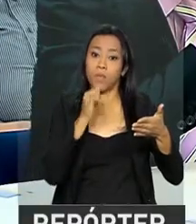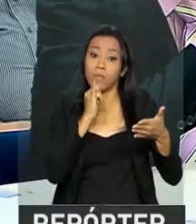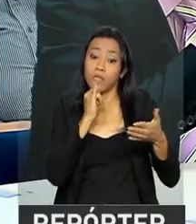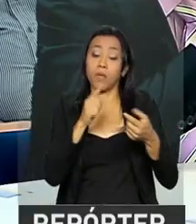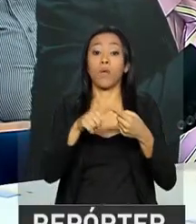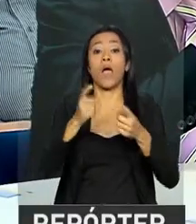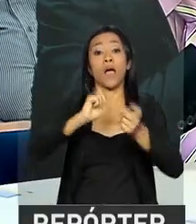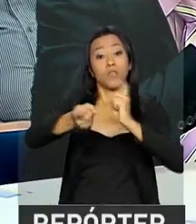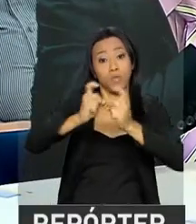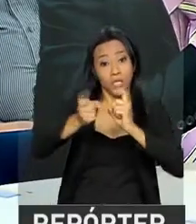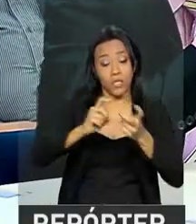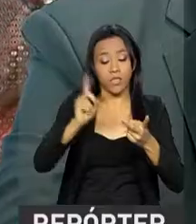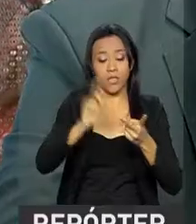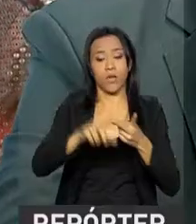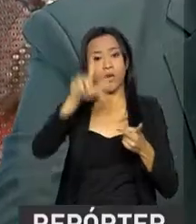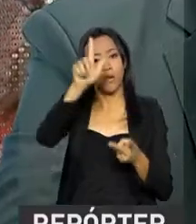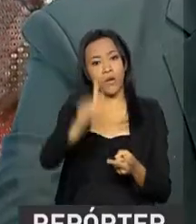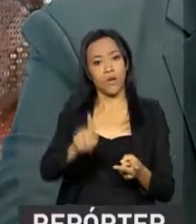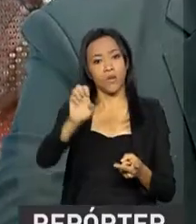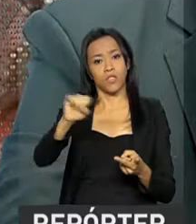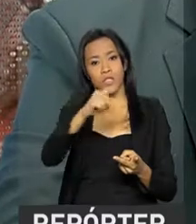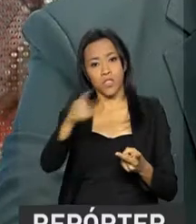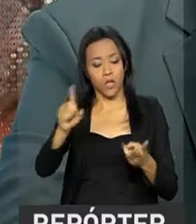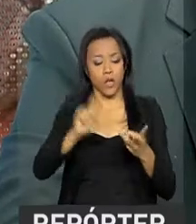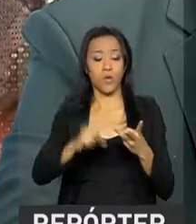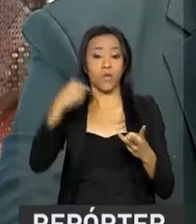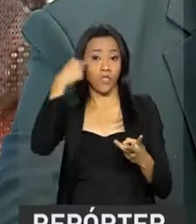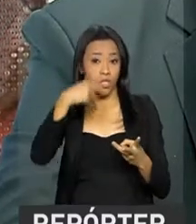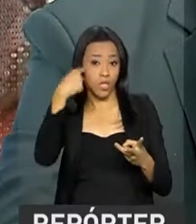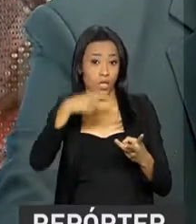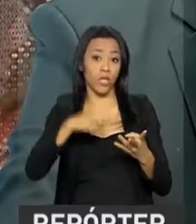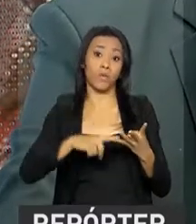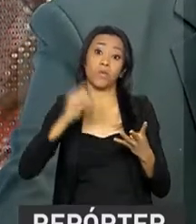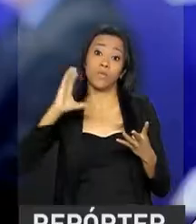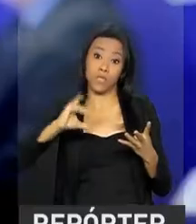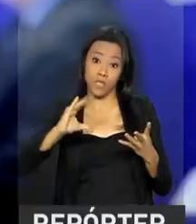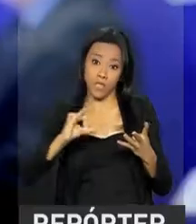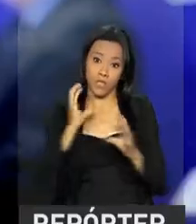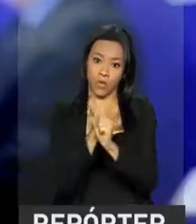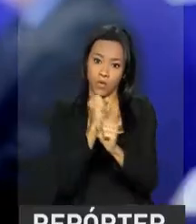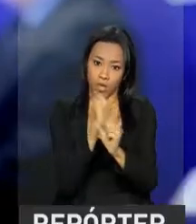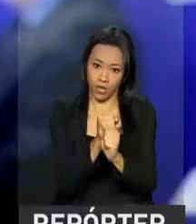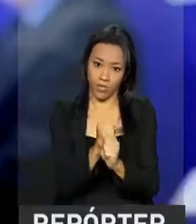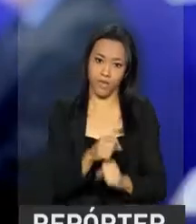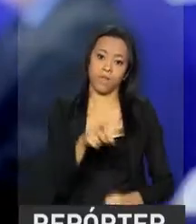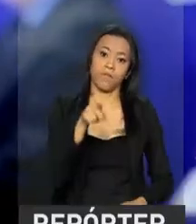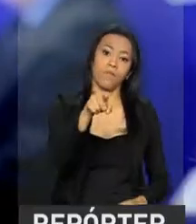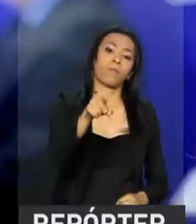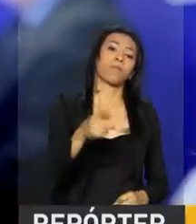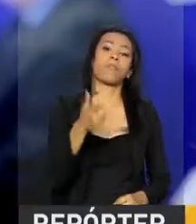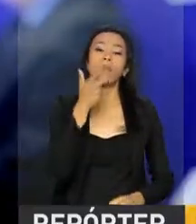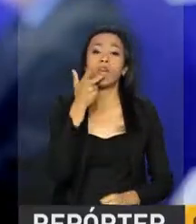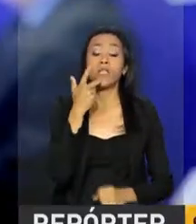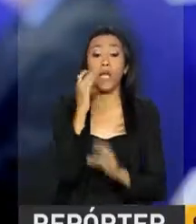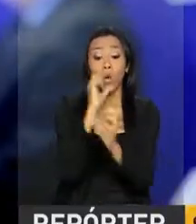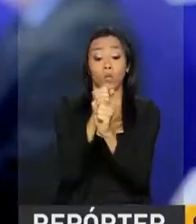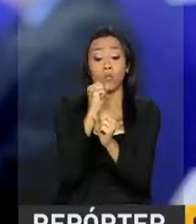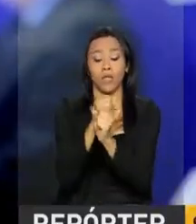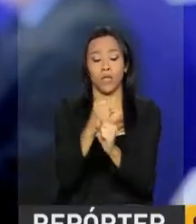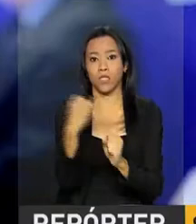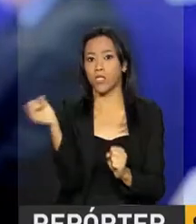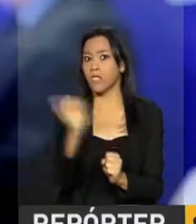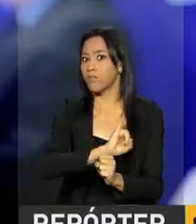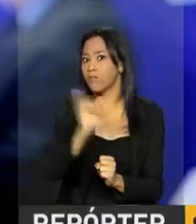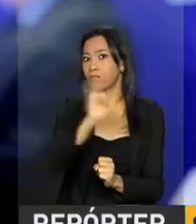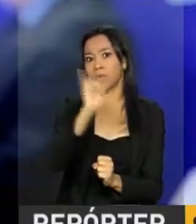administração gestão pública direito ciências contábeis a contabilidade ela tem um papel muito importante no